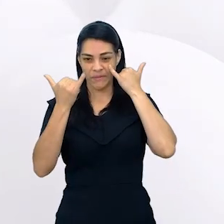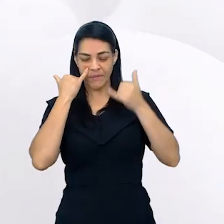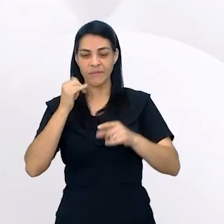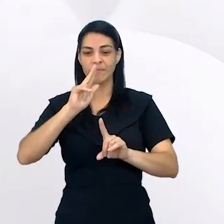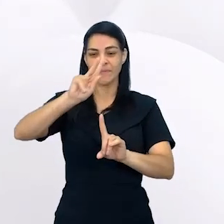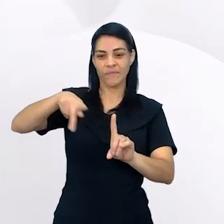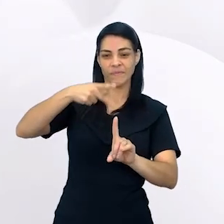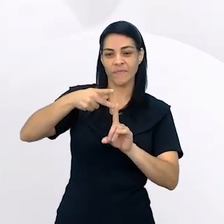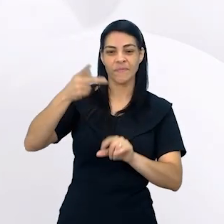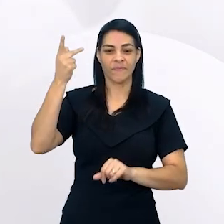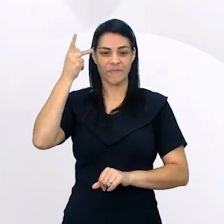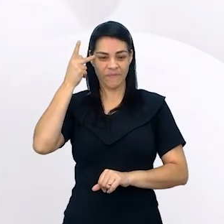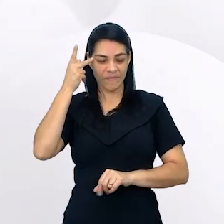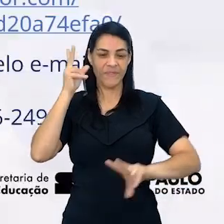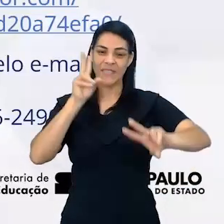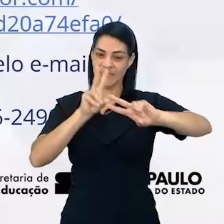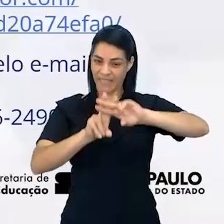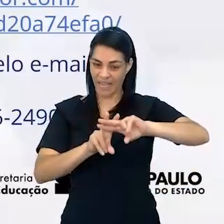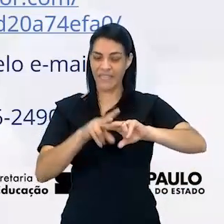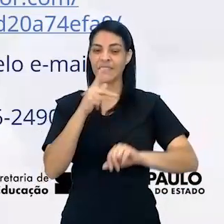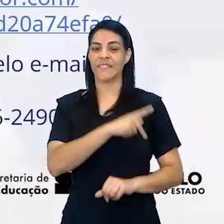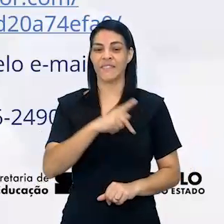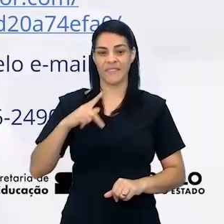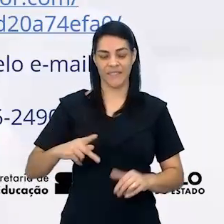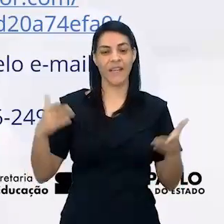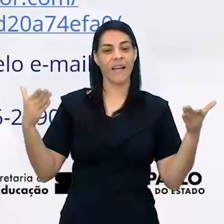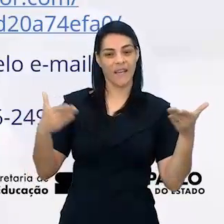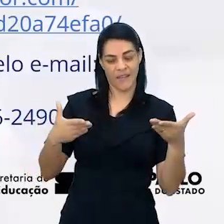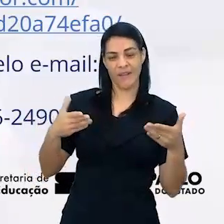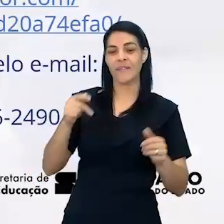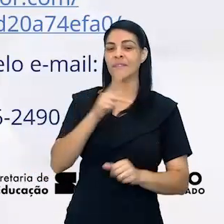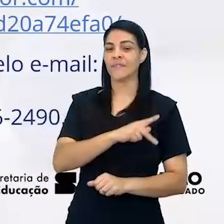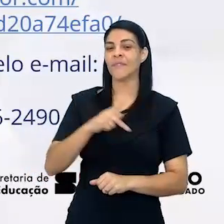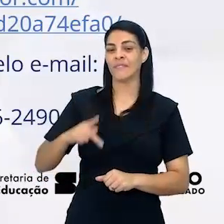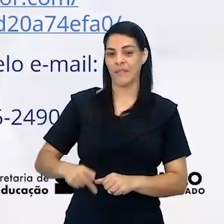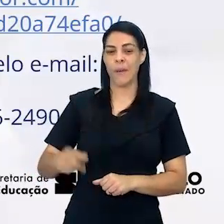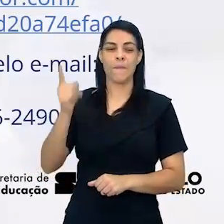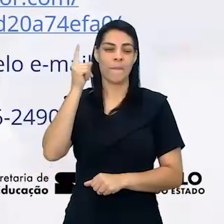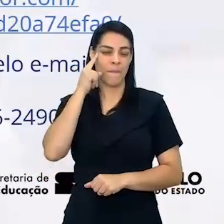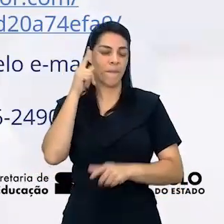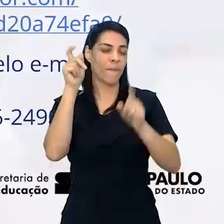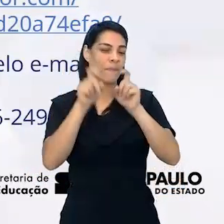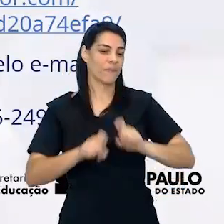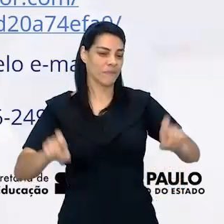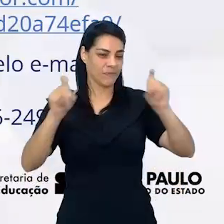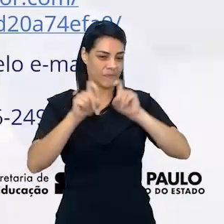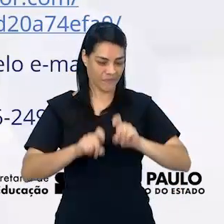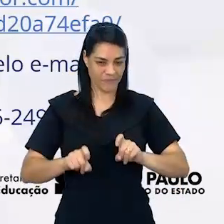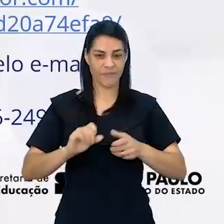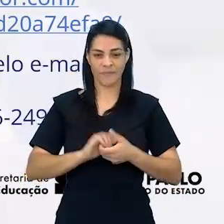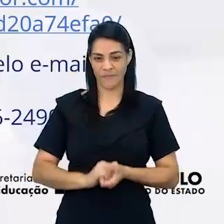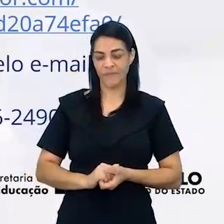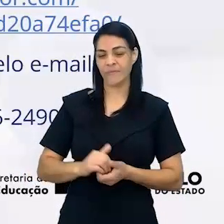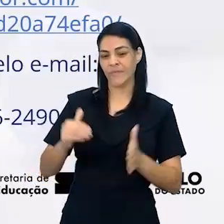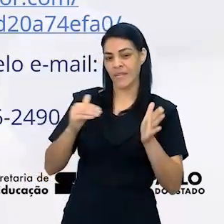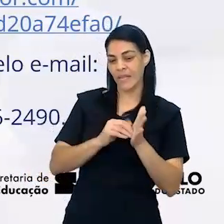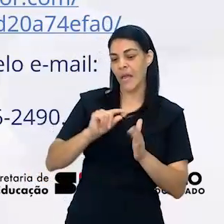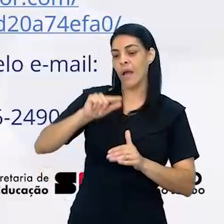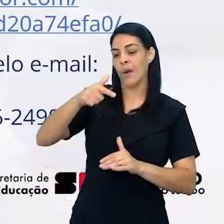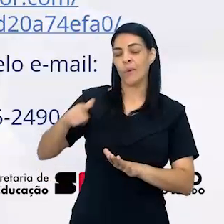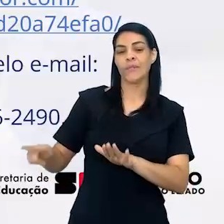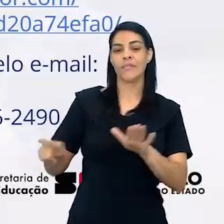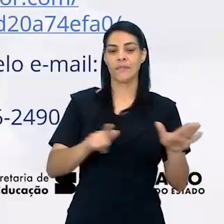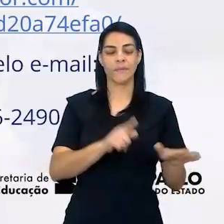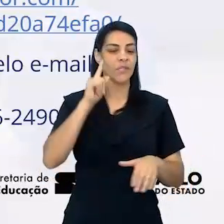hashtag professores isso e agora e lá na pensamento computacional está aberto até semana que vem aí dia